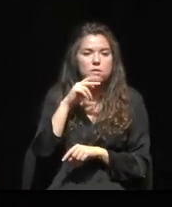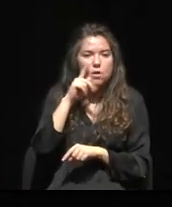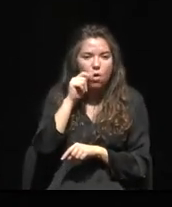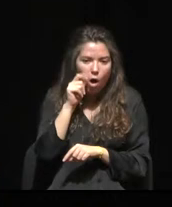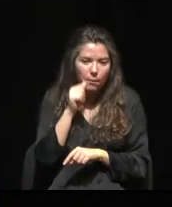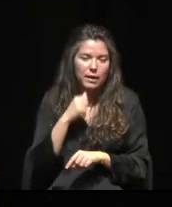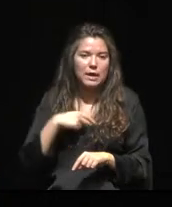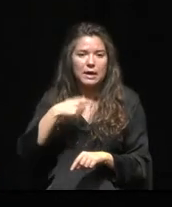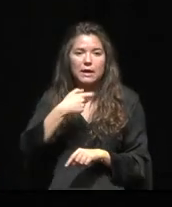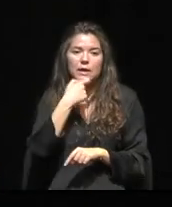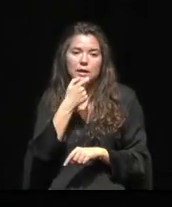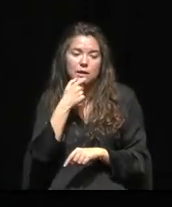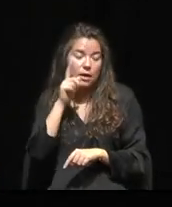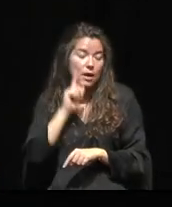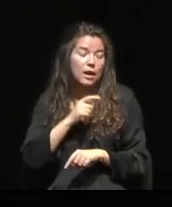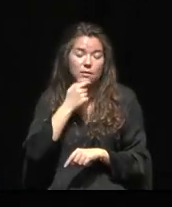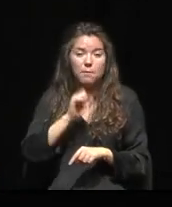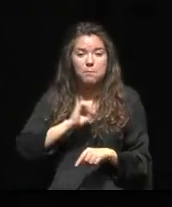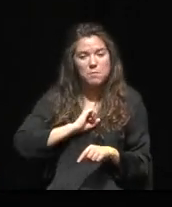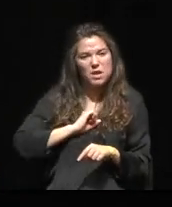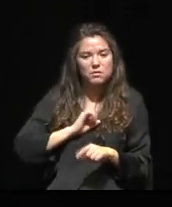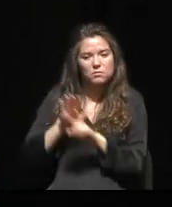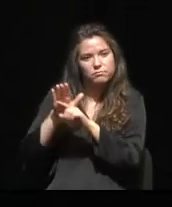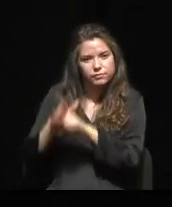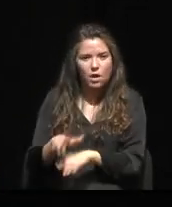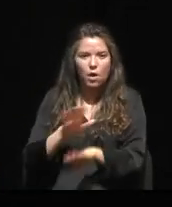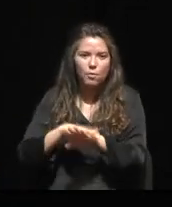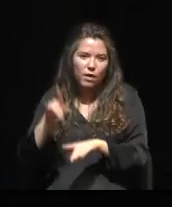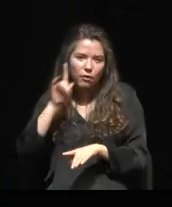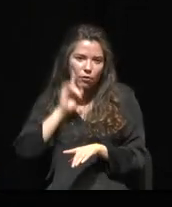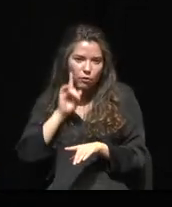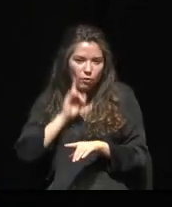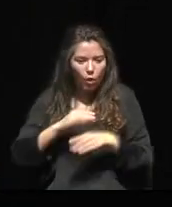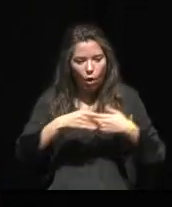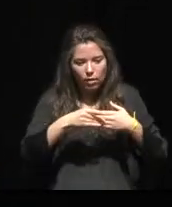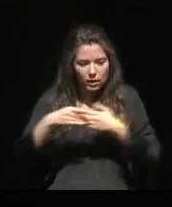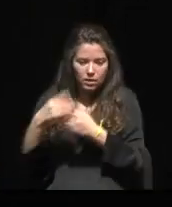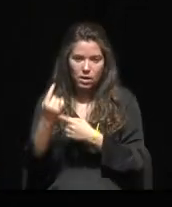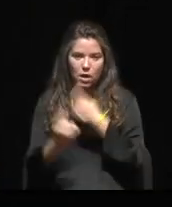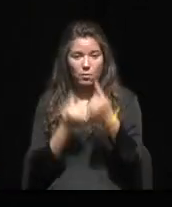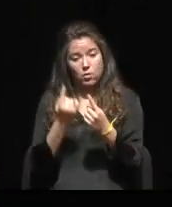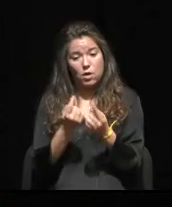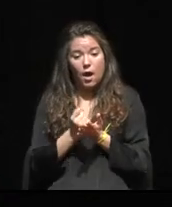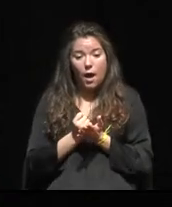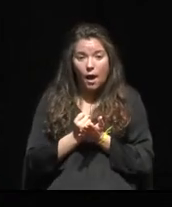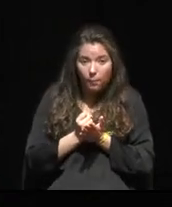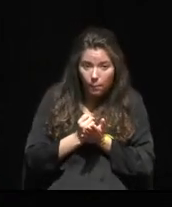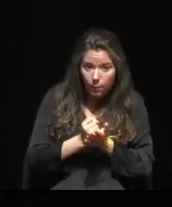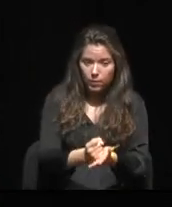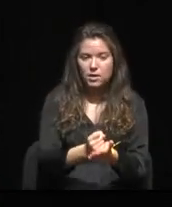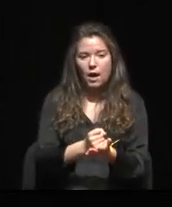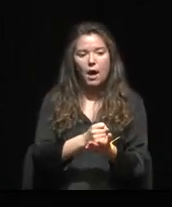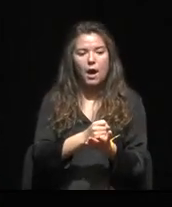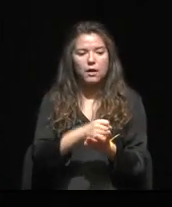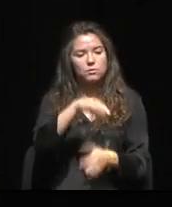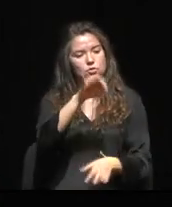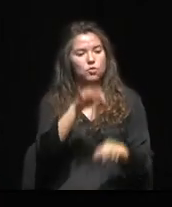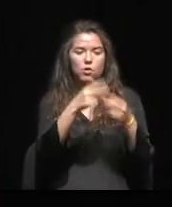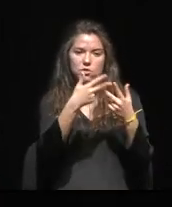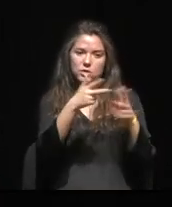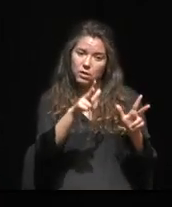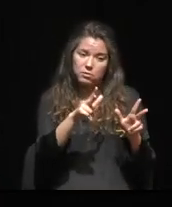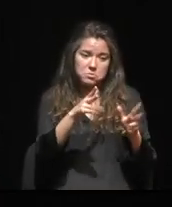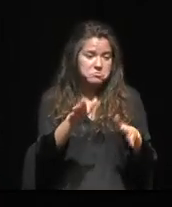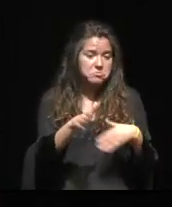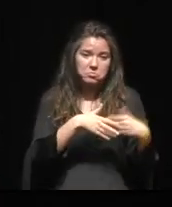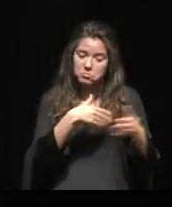marginalizadas por optarem por ser femininas ou serem líder de qualquer coisa apoiar as suas Livres opções sejam elas